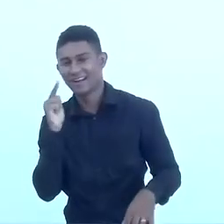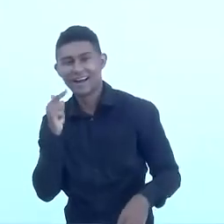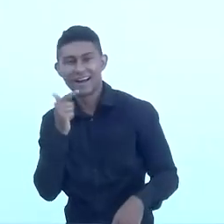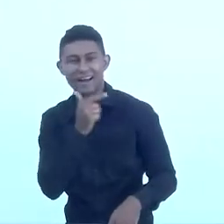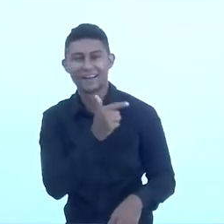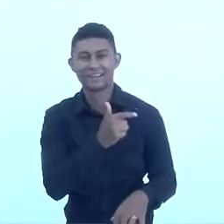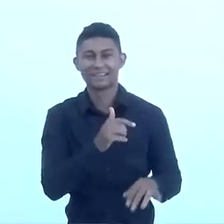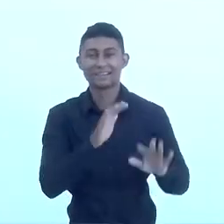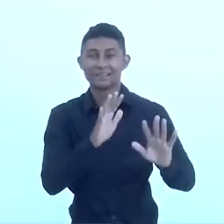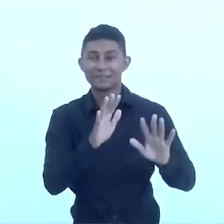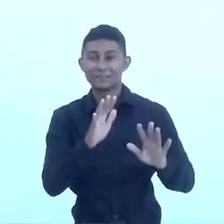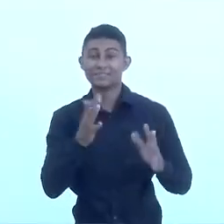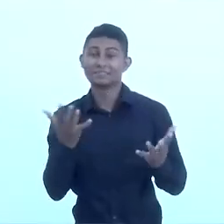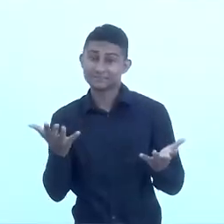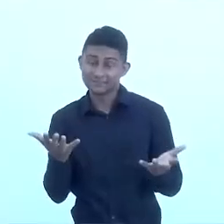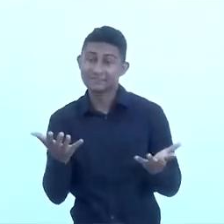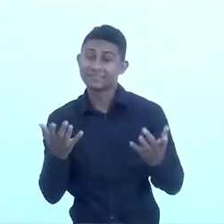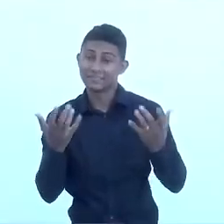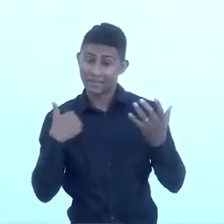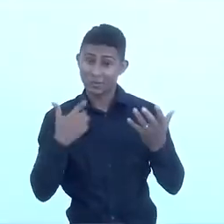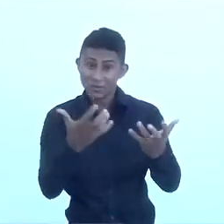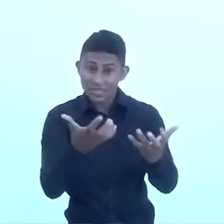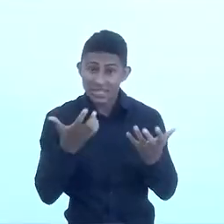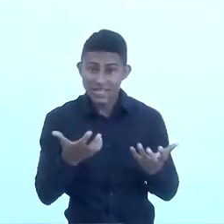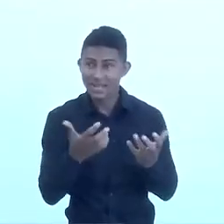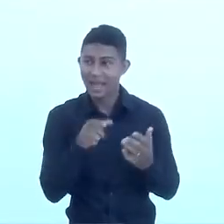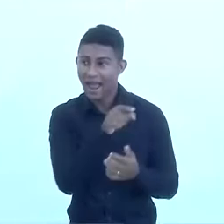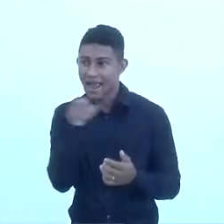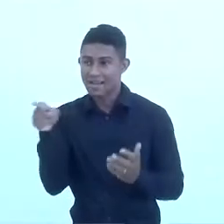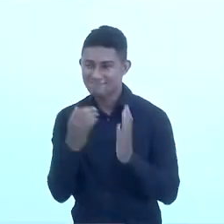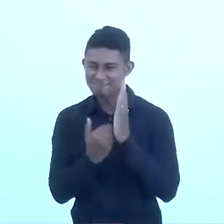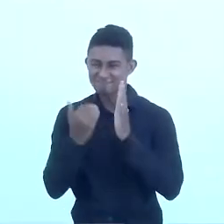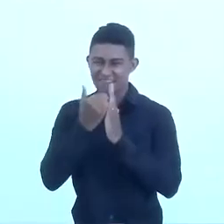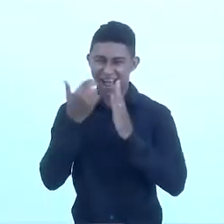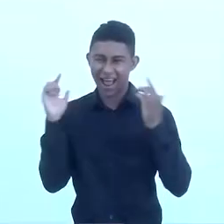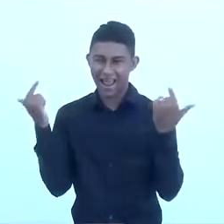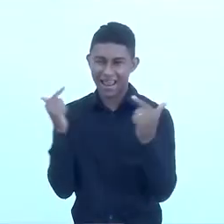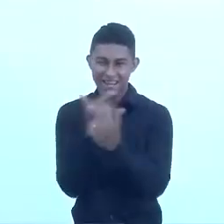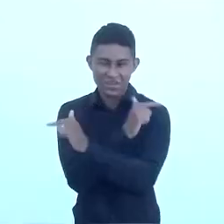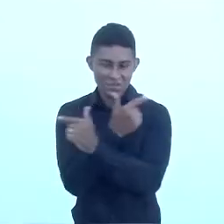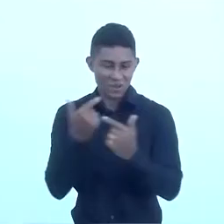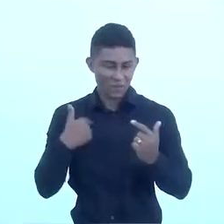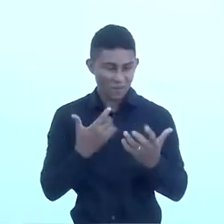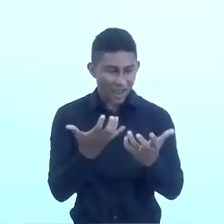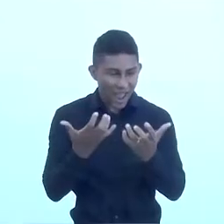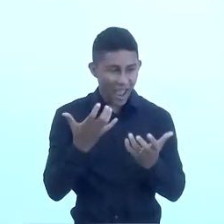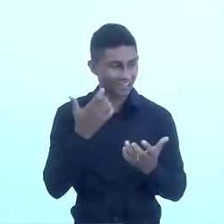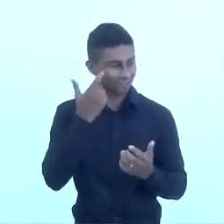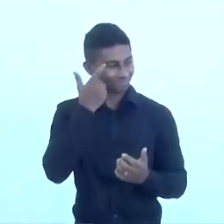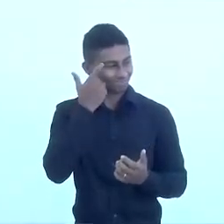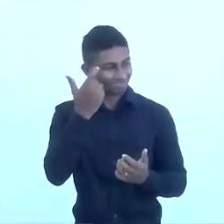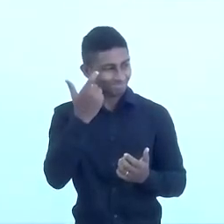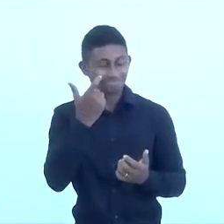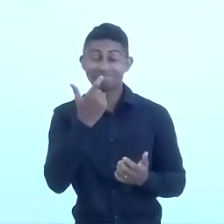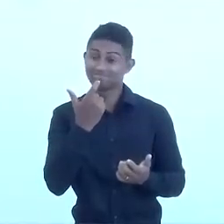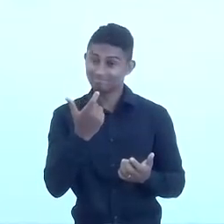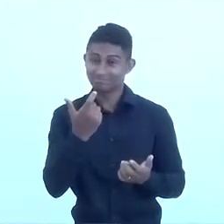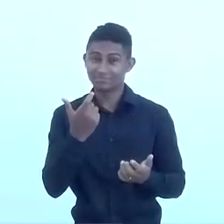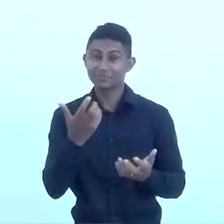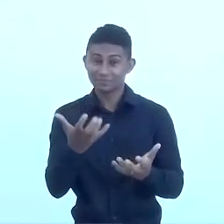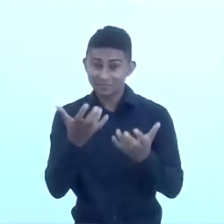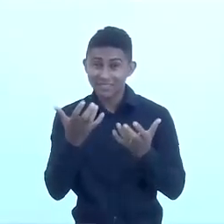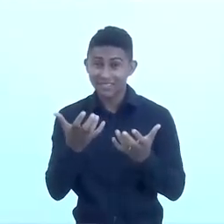eu já falava... Queria aumentar aquela sensação de riso, aquele momento